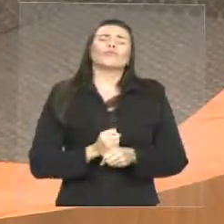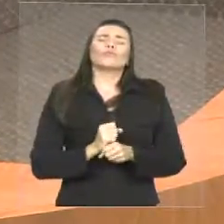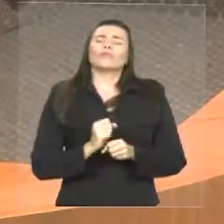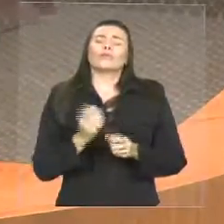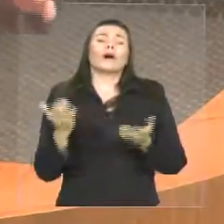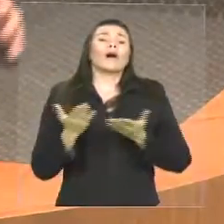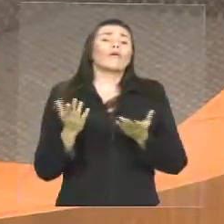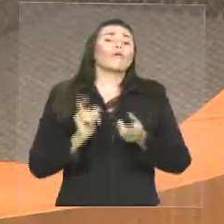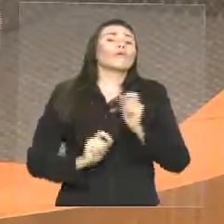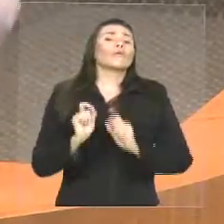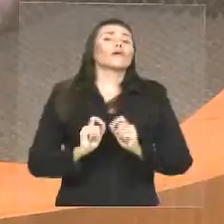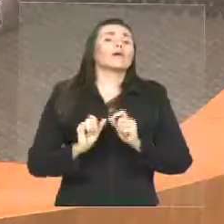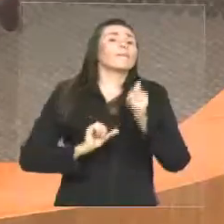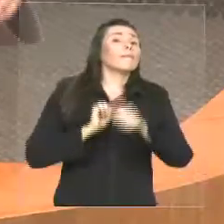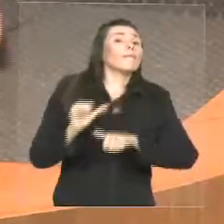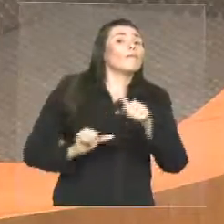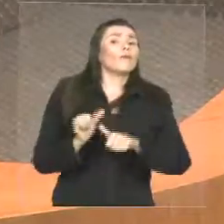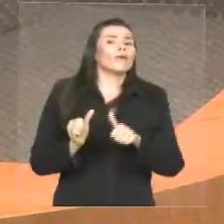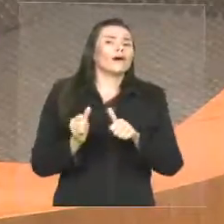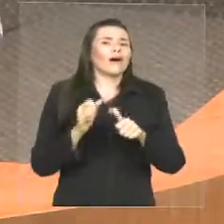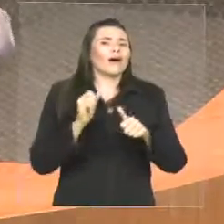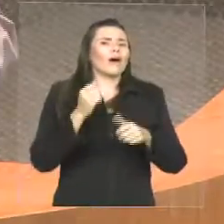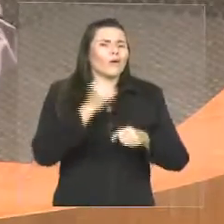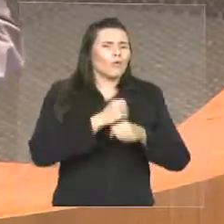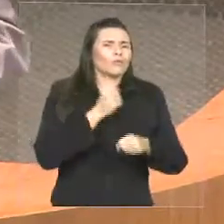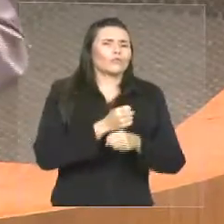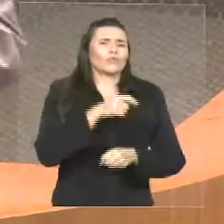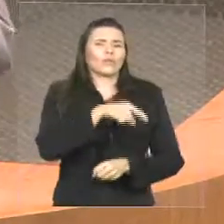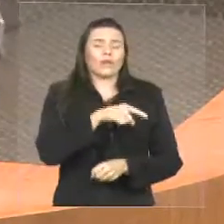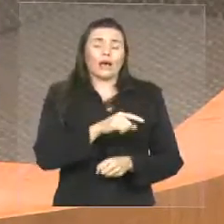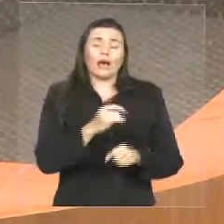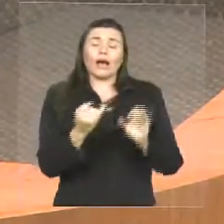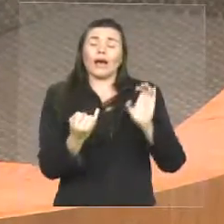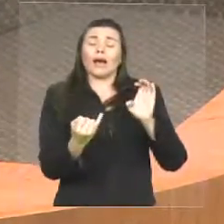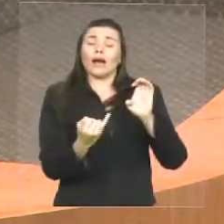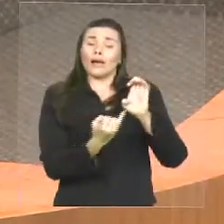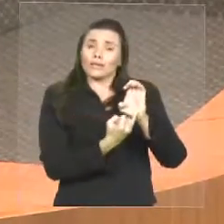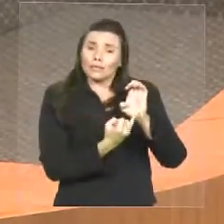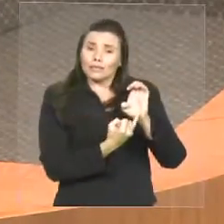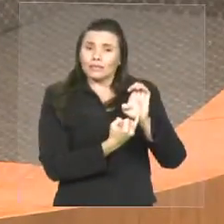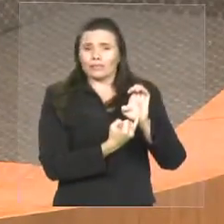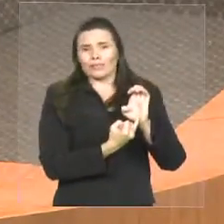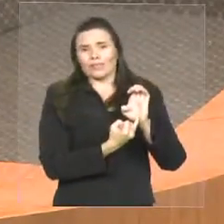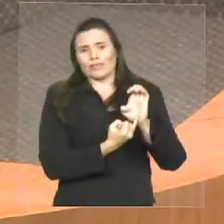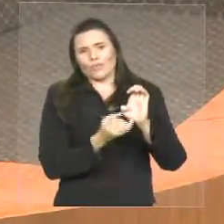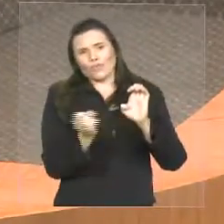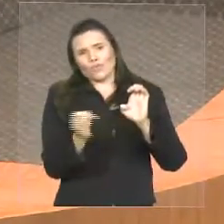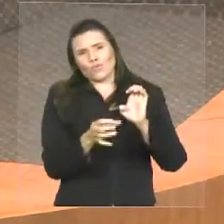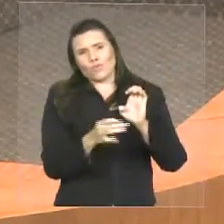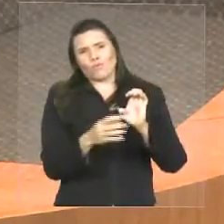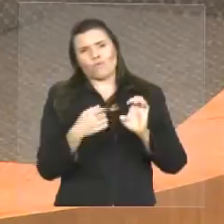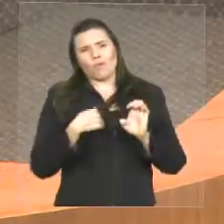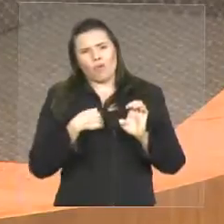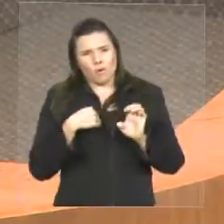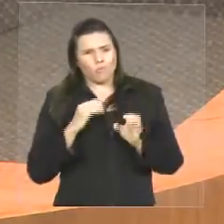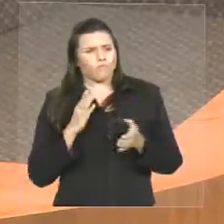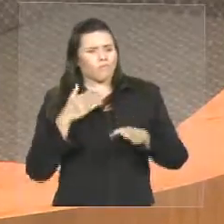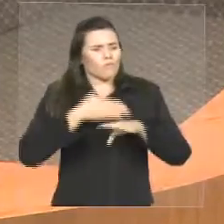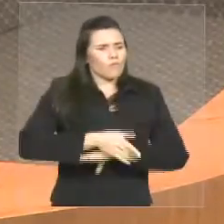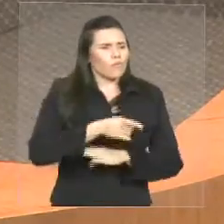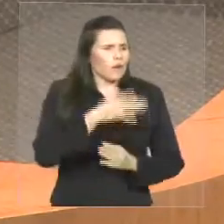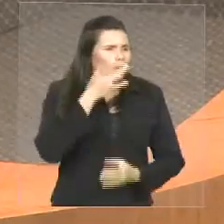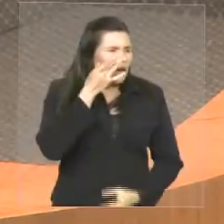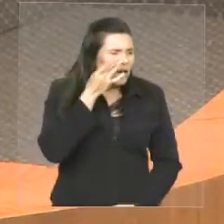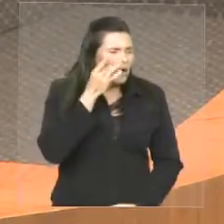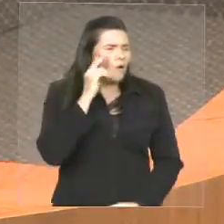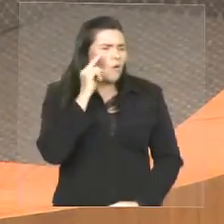pelas condições, pela dimensão do prédio, do terreno, que tem todas as condições adequadas para que ali funcione